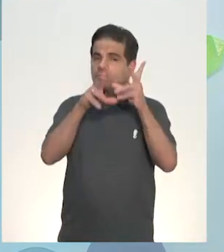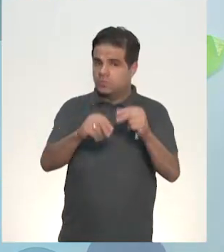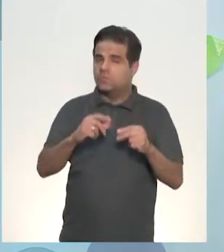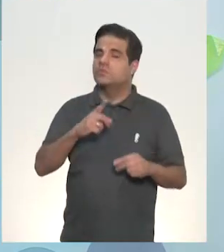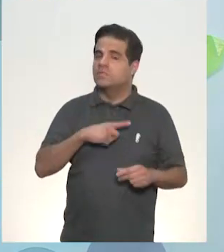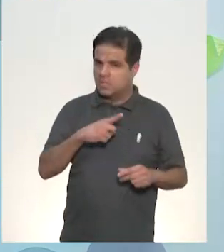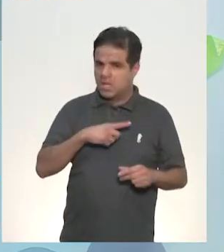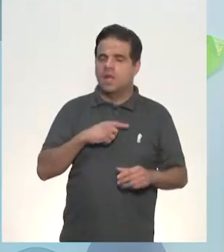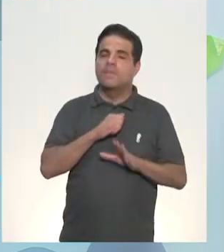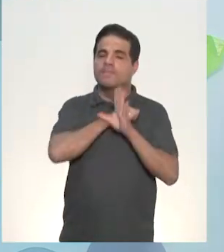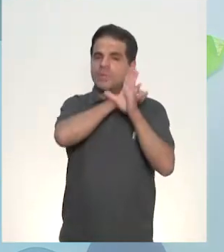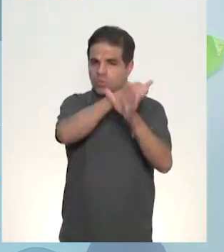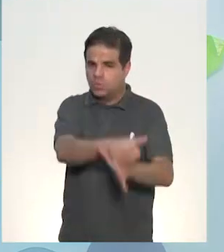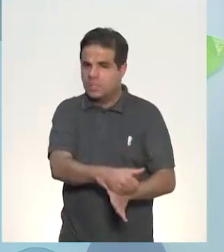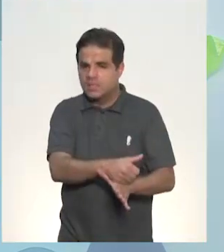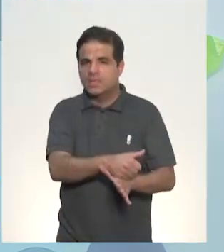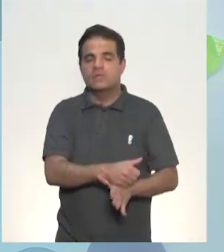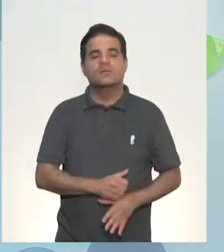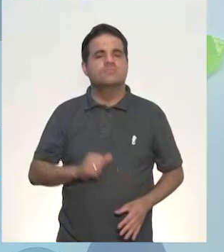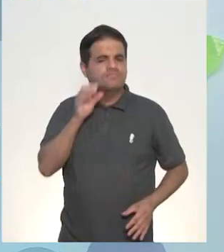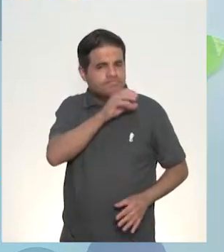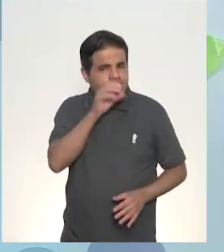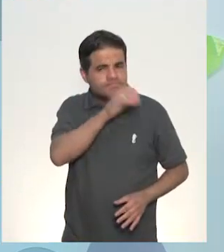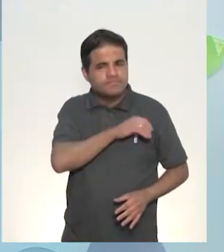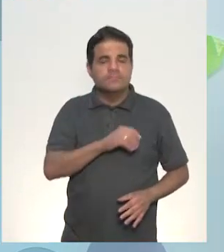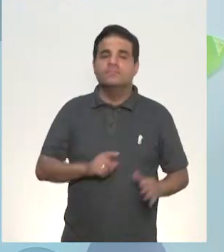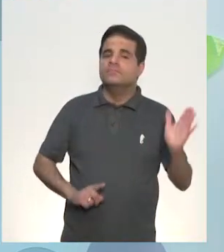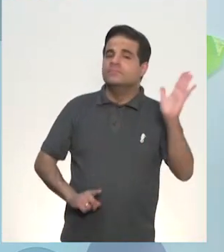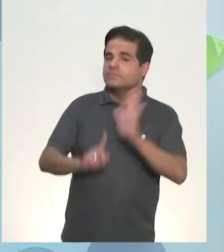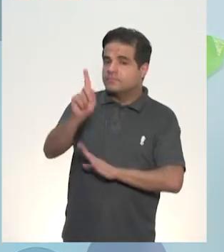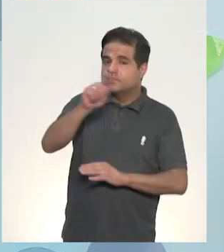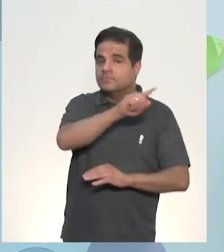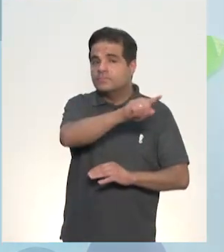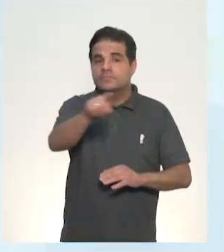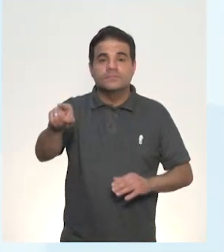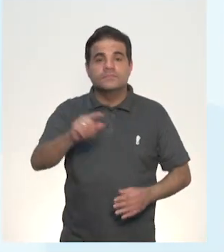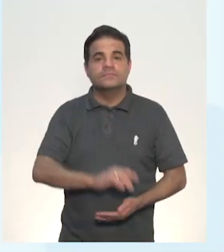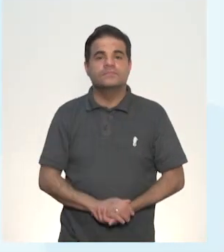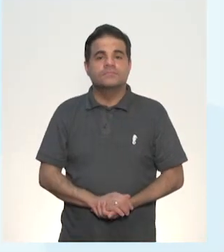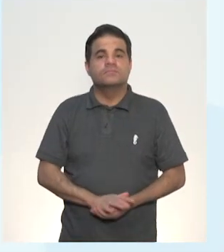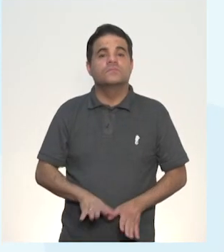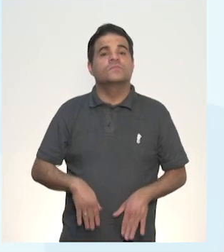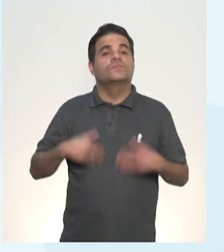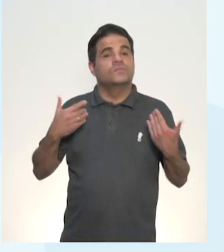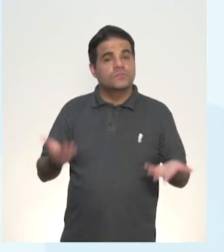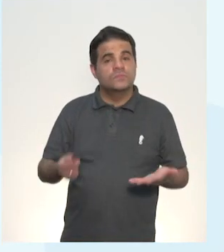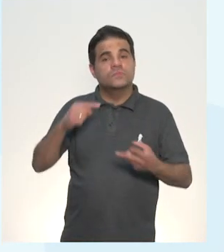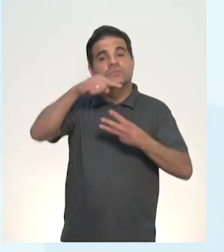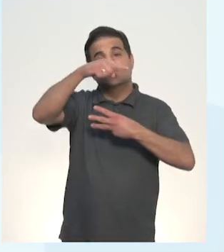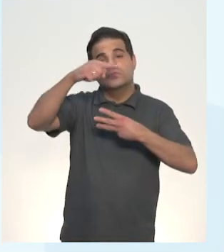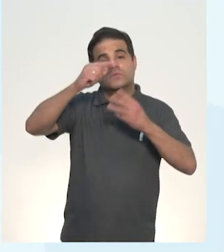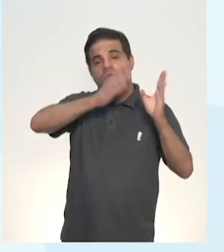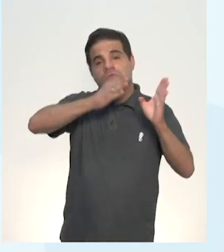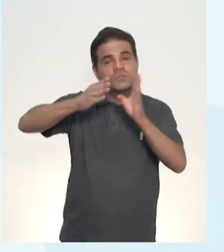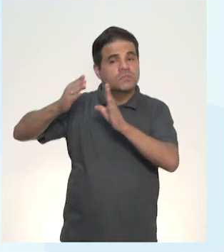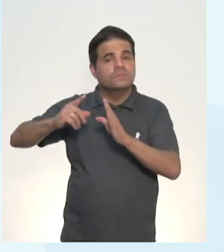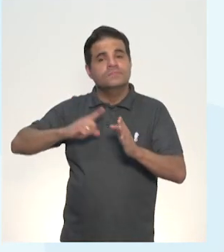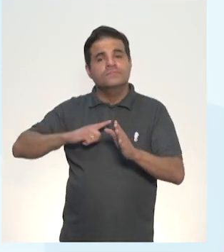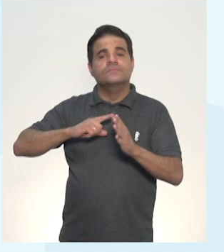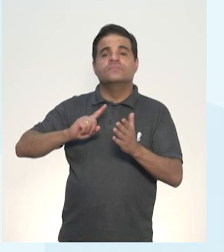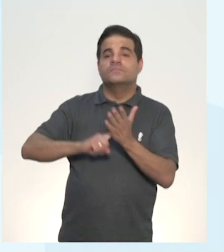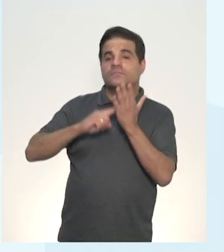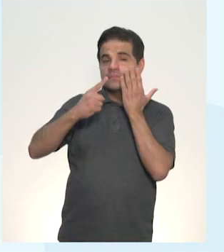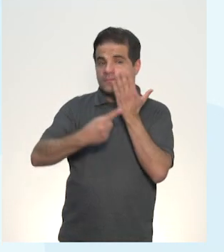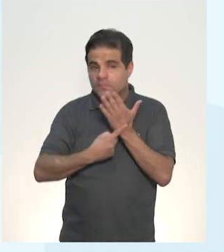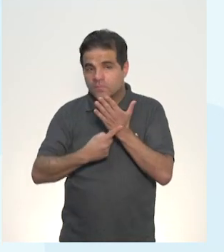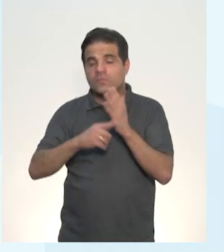uma metonímia. E aí, rapidinho na tela, pergunta para vocês: em qual dos trechos há a presença de